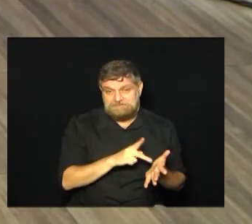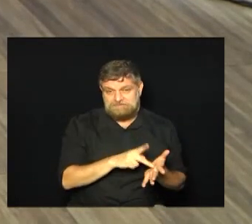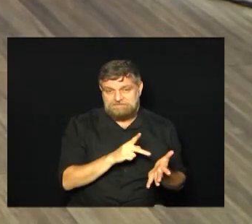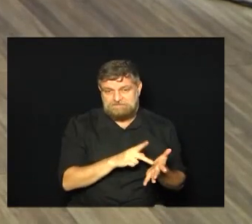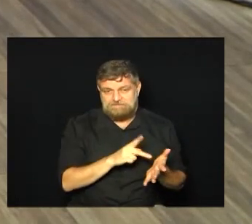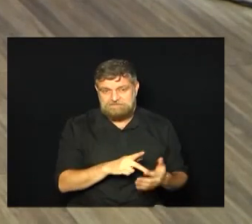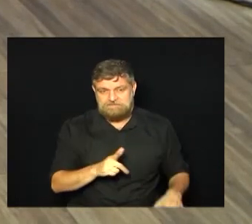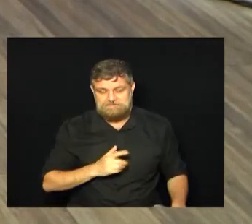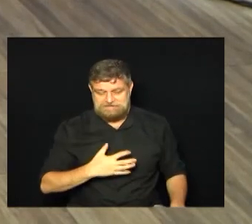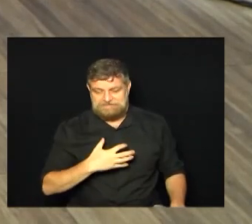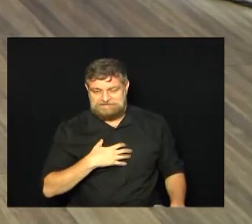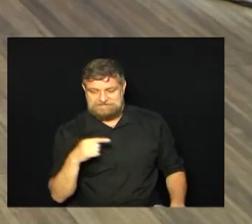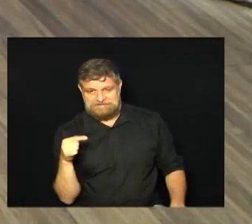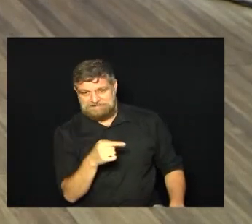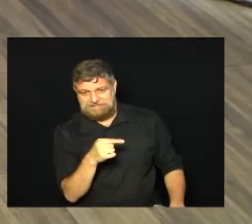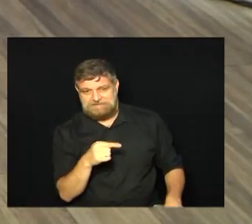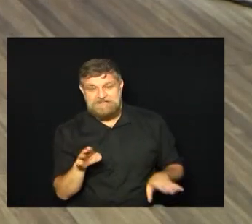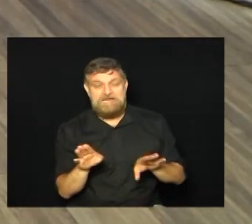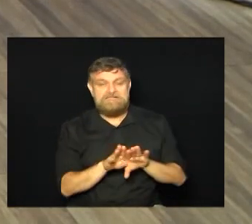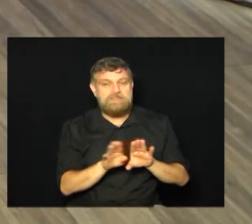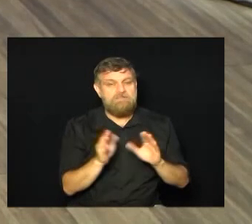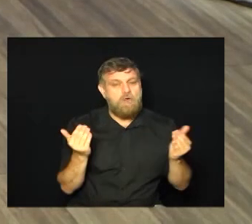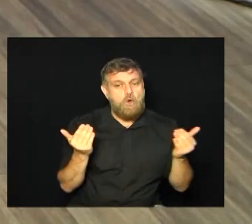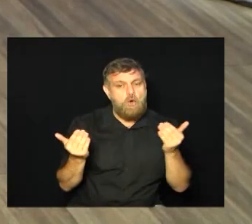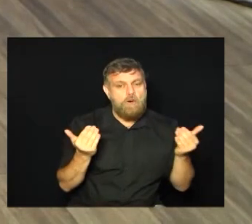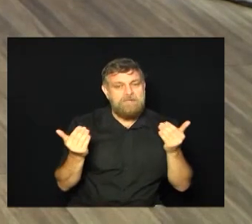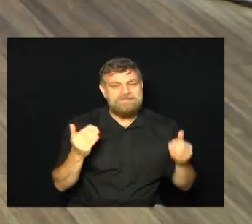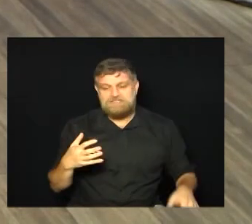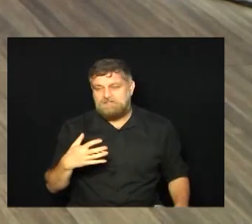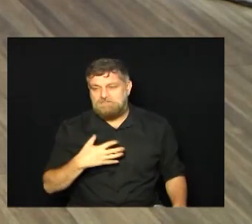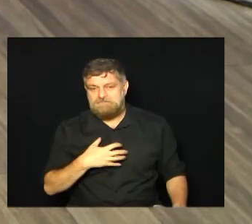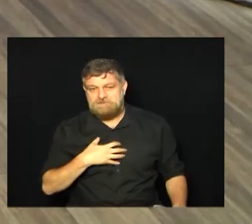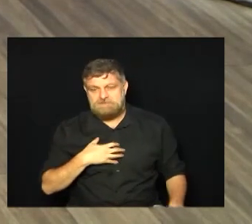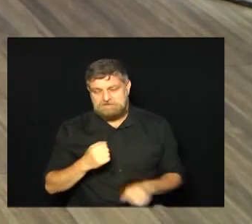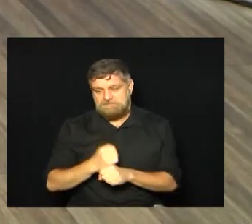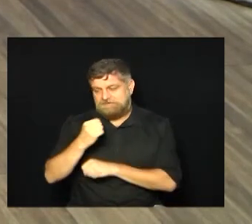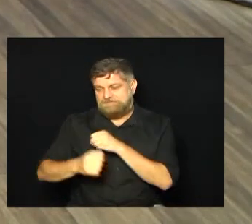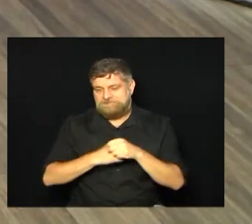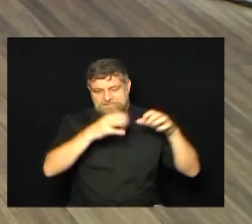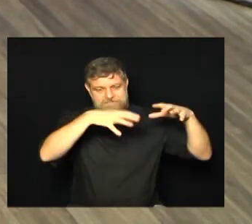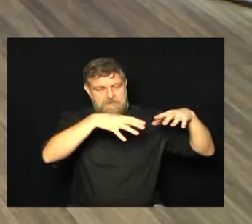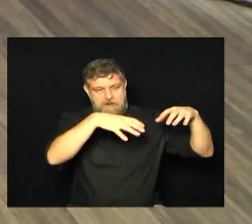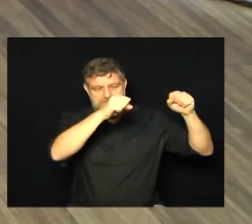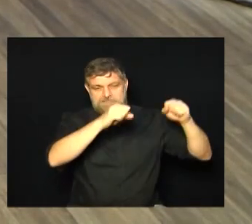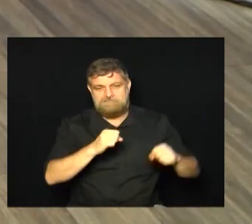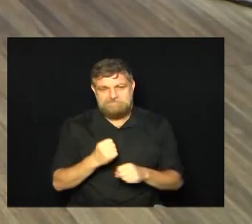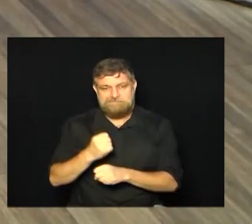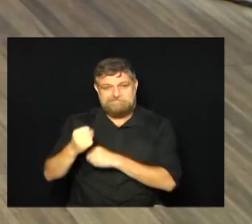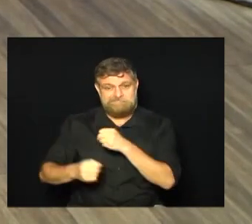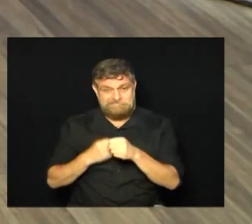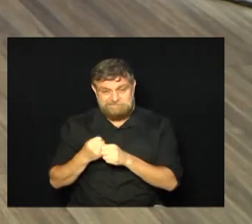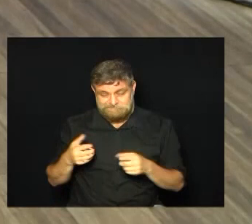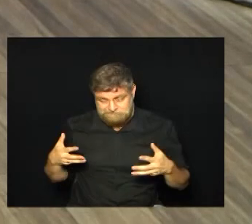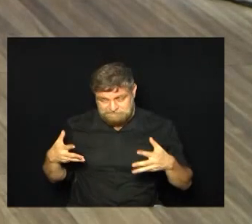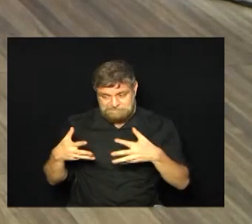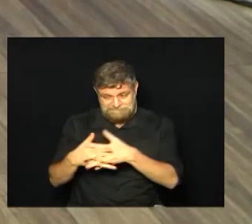Mantiqueira sentiu bastante sobre isso também. Então, foi uma forma de dizer, olha, o ano que não choveu. Ou seja, foi um ano conturbado,